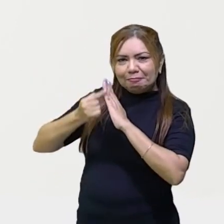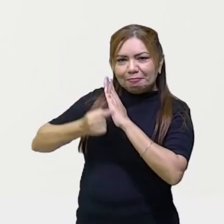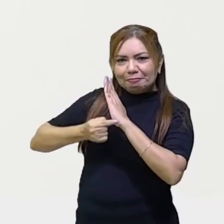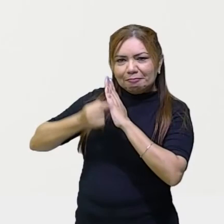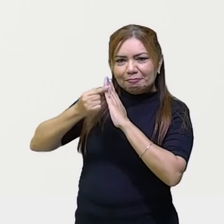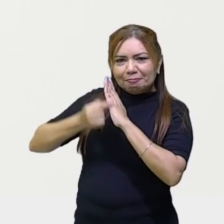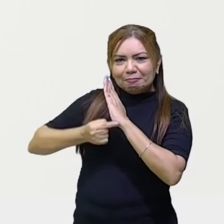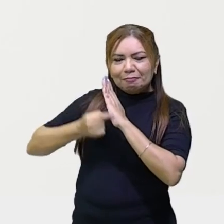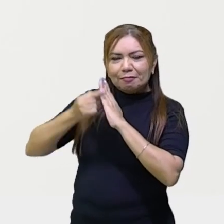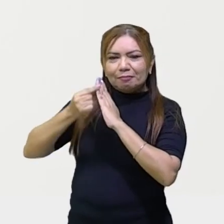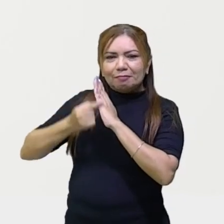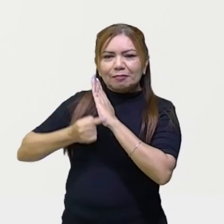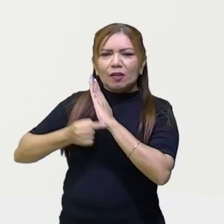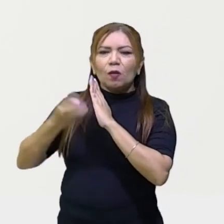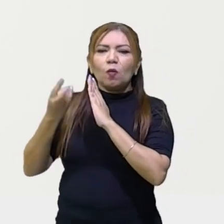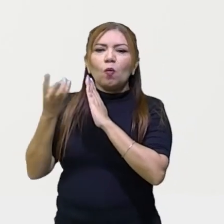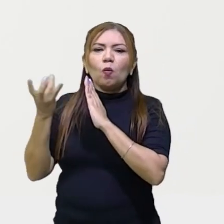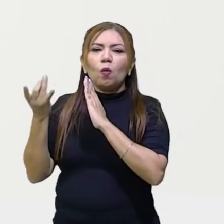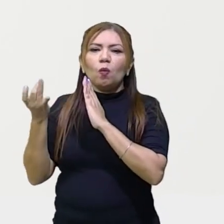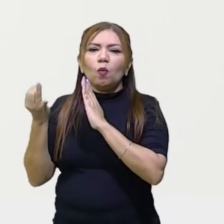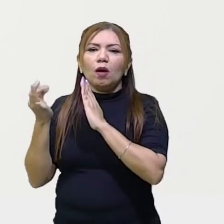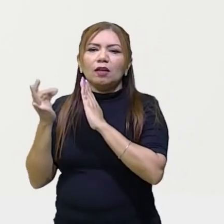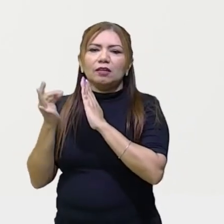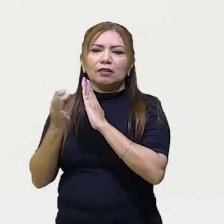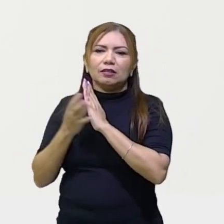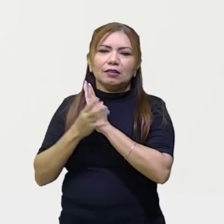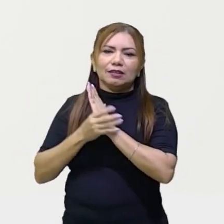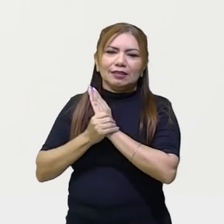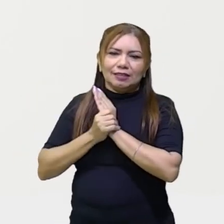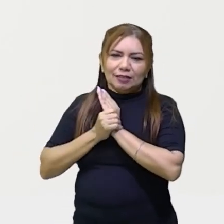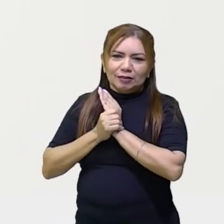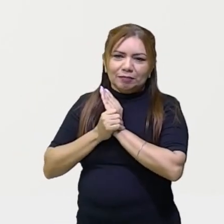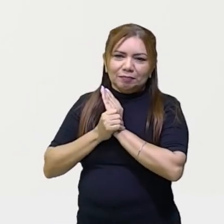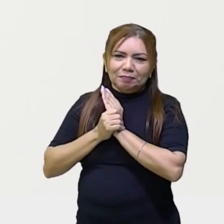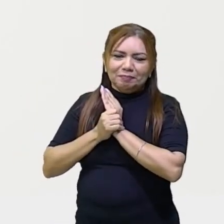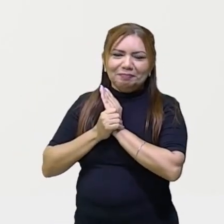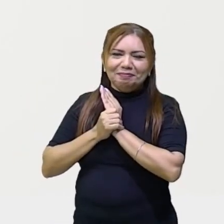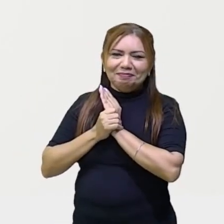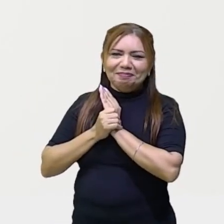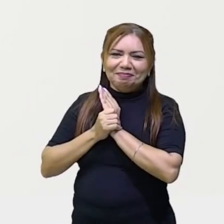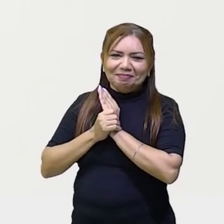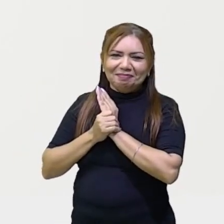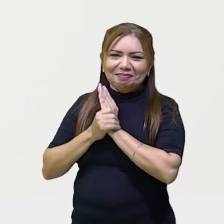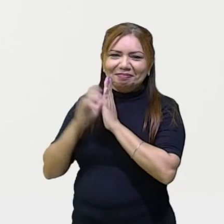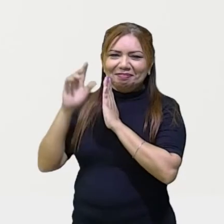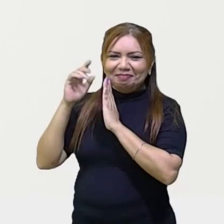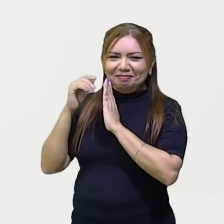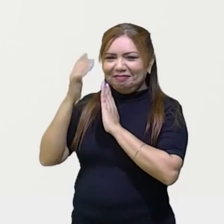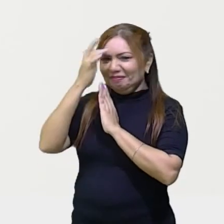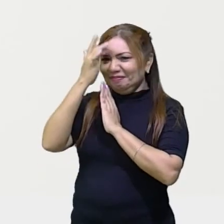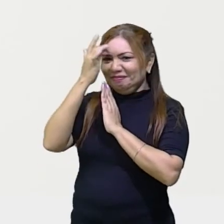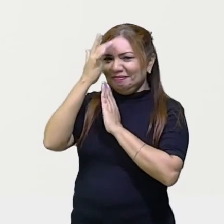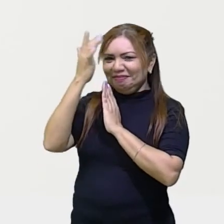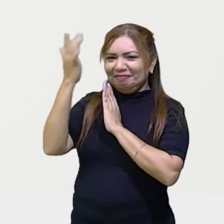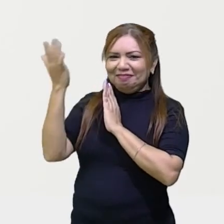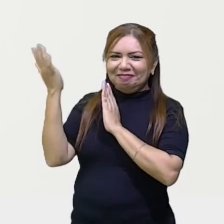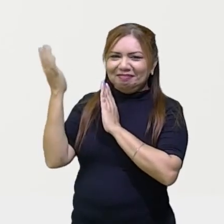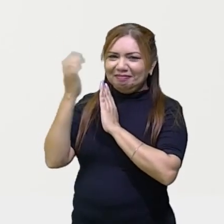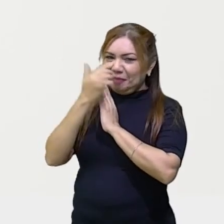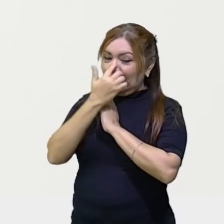arestas um conferir aqui assim tá ficando muito fácil grossa assim olha só tenho aqui ó